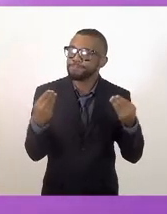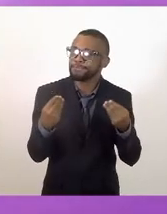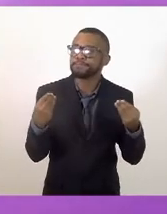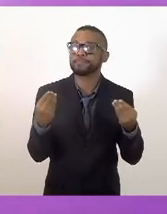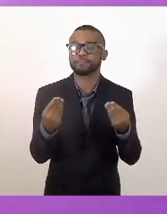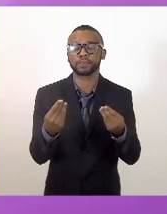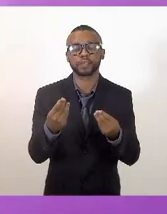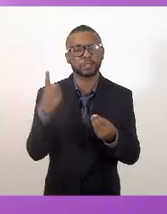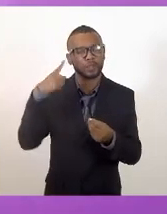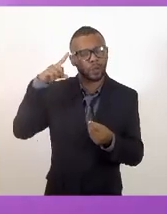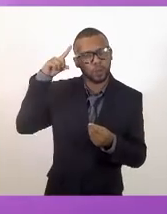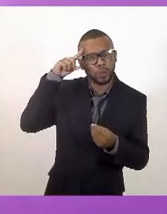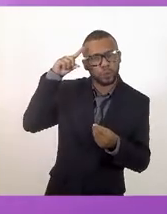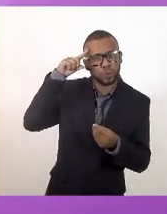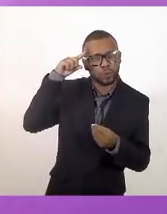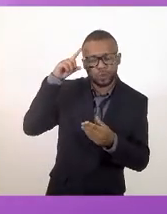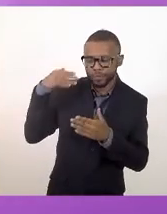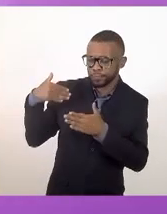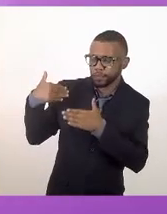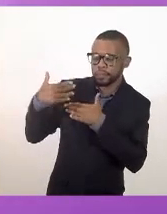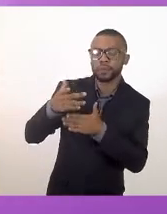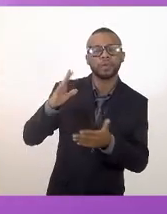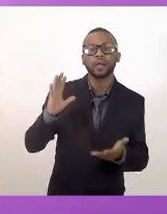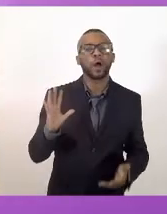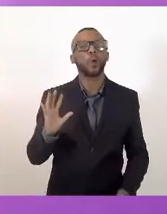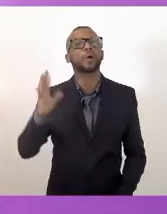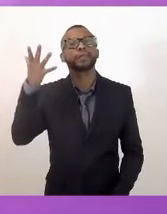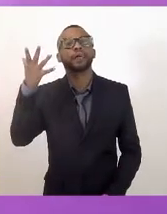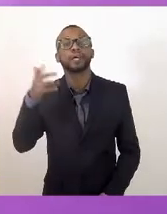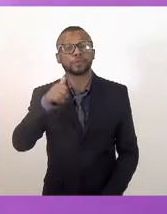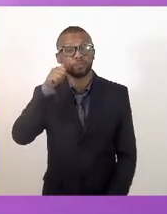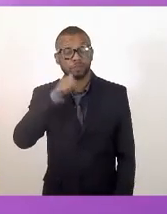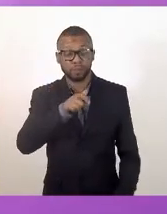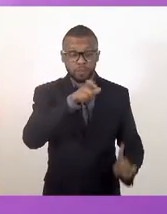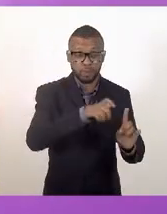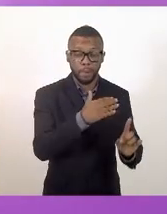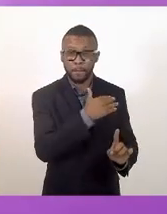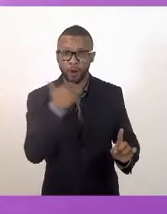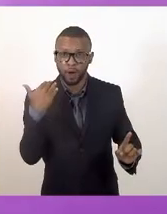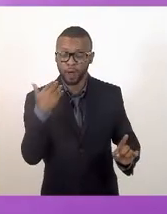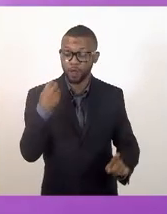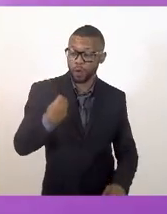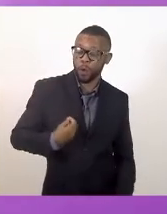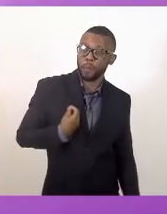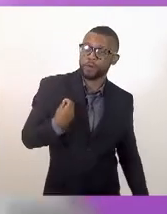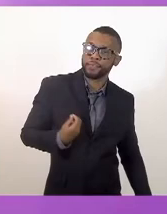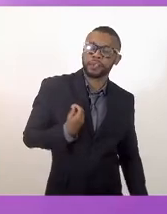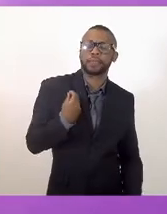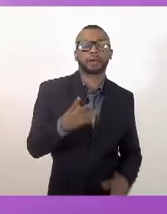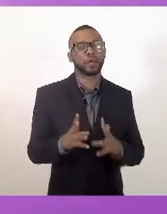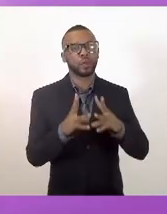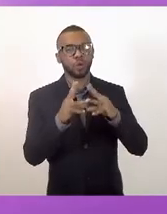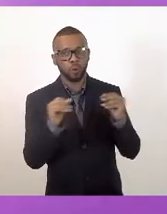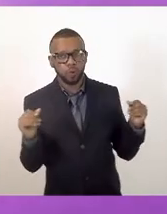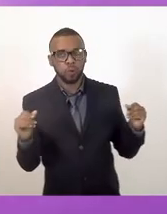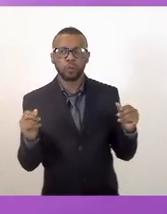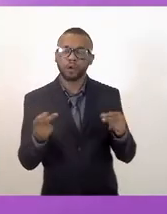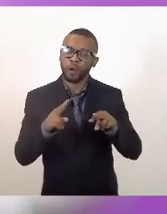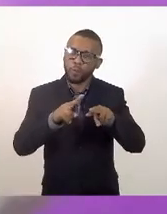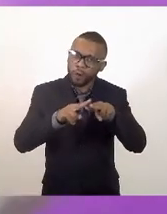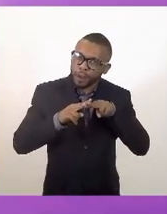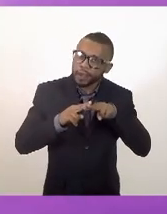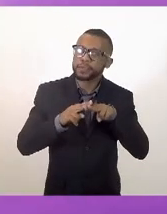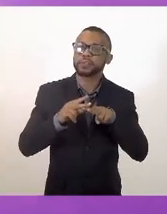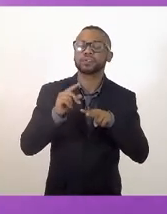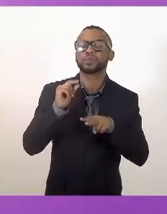cada dia que morre uma mulher é uma vida que a gente perde por conta de só pelo